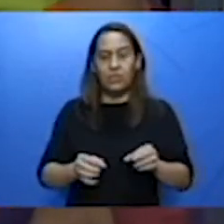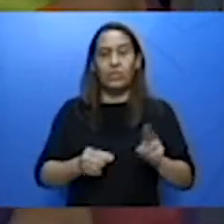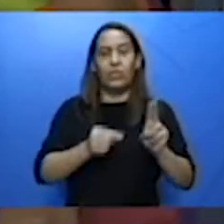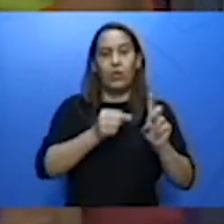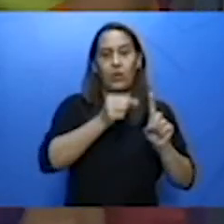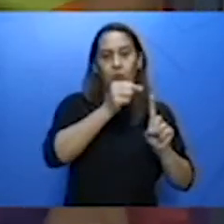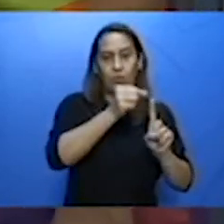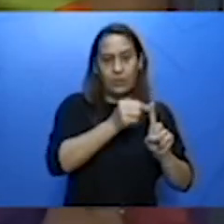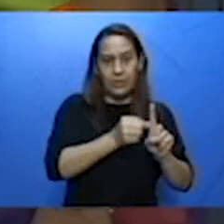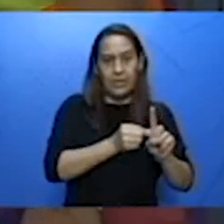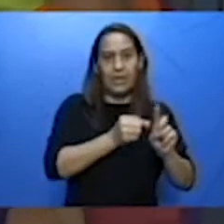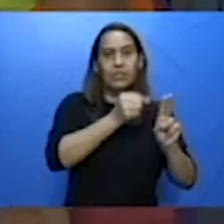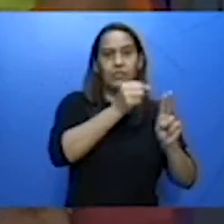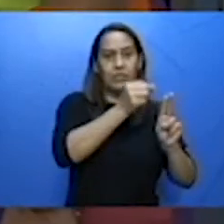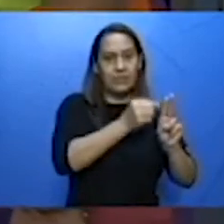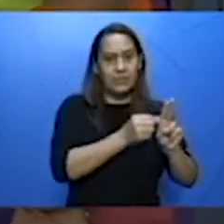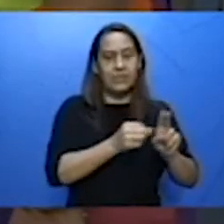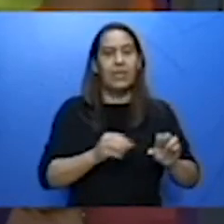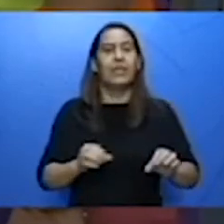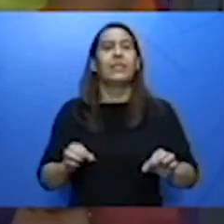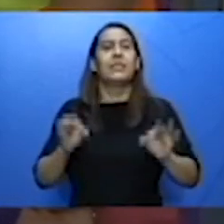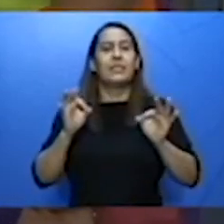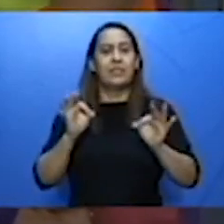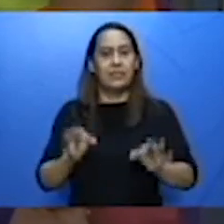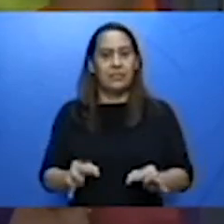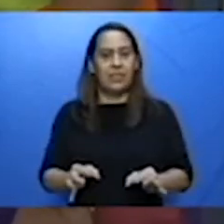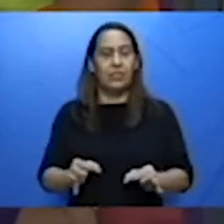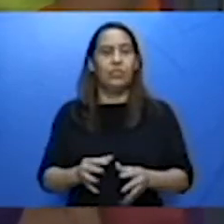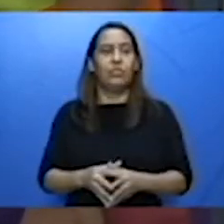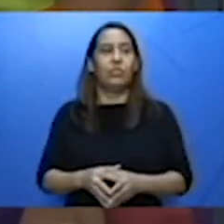professora? Não, sempre da